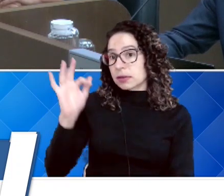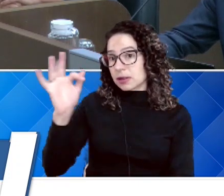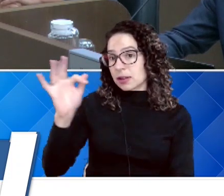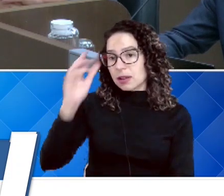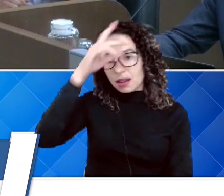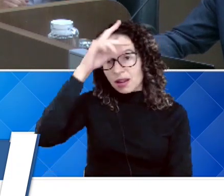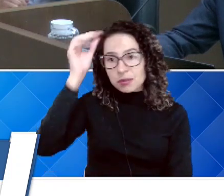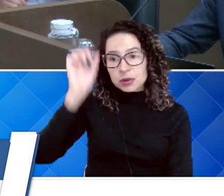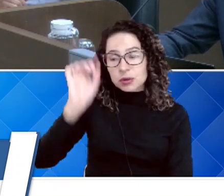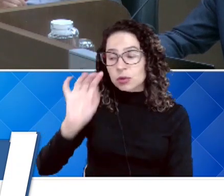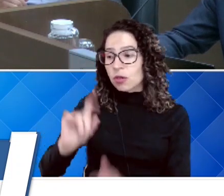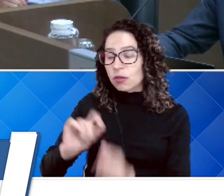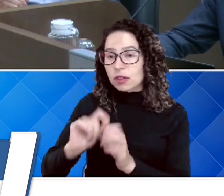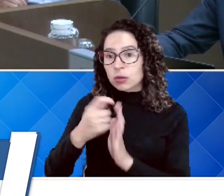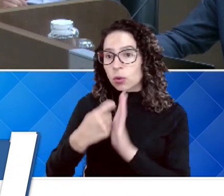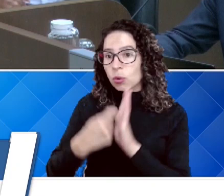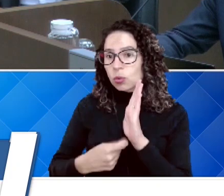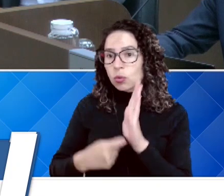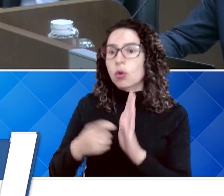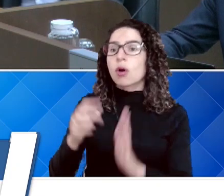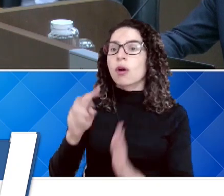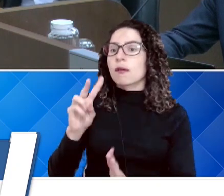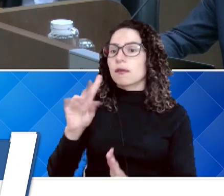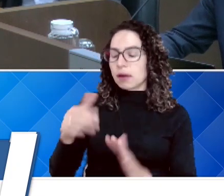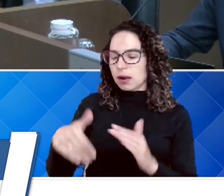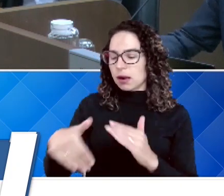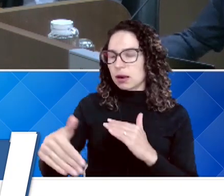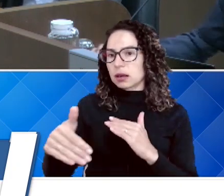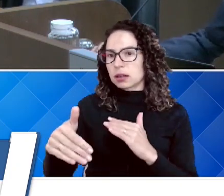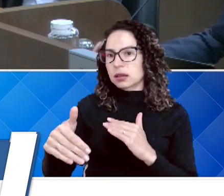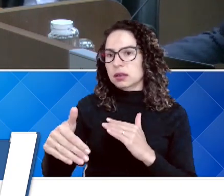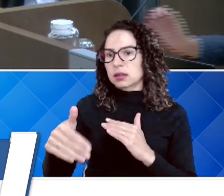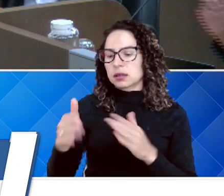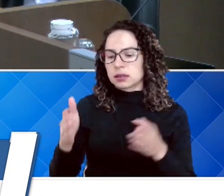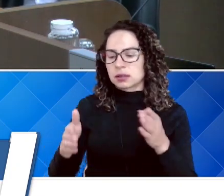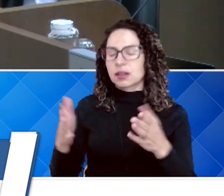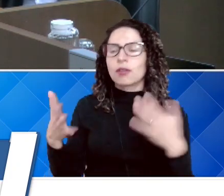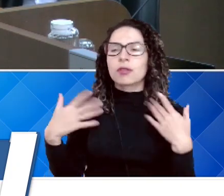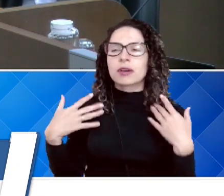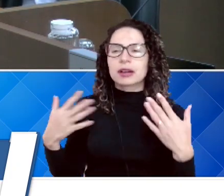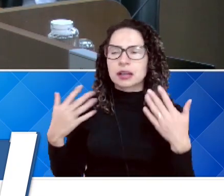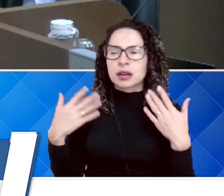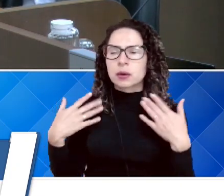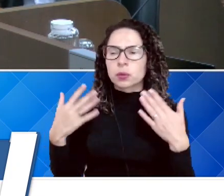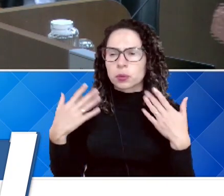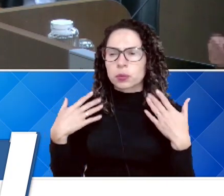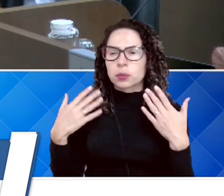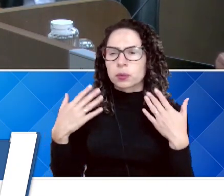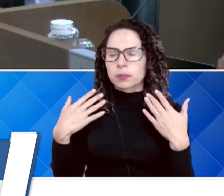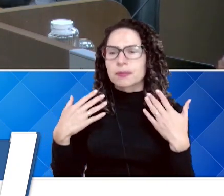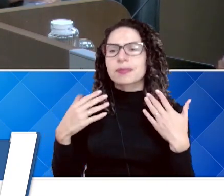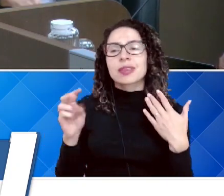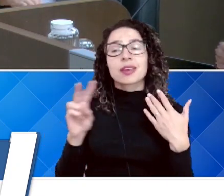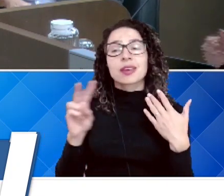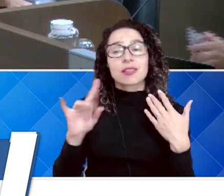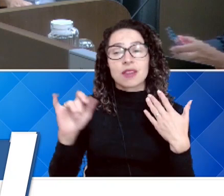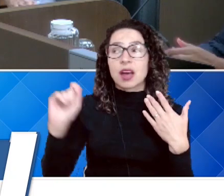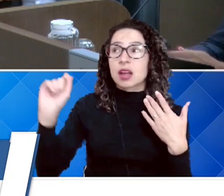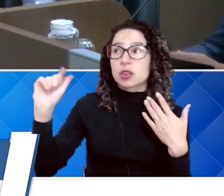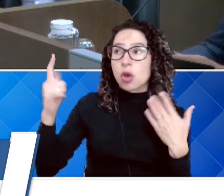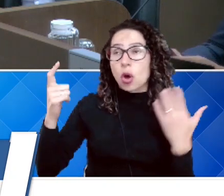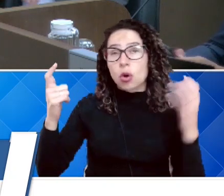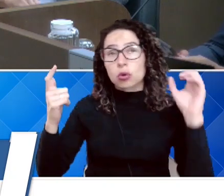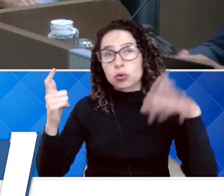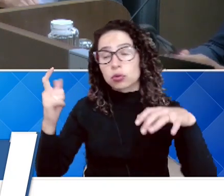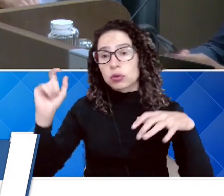fazer o concurso. Vai chegar agora, na época do verão, que vai ser sol e chuva. Não